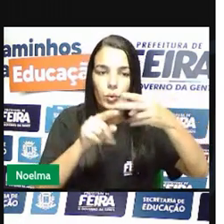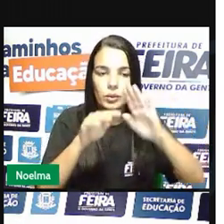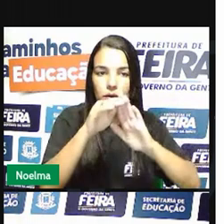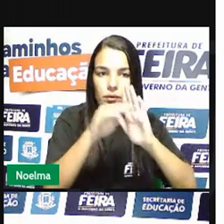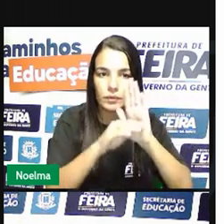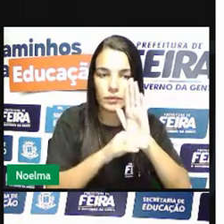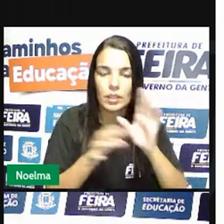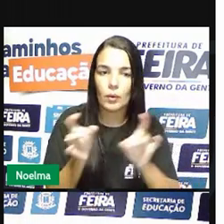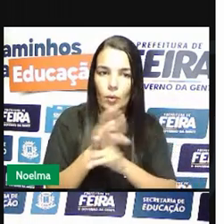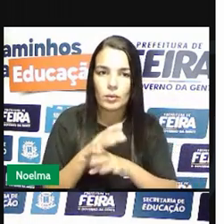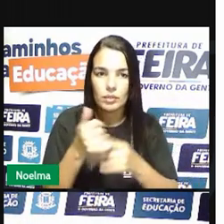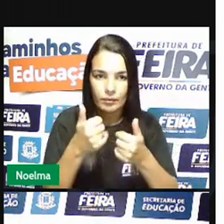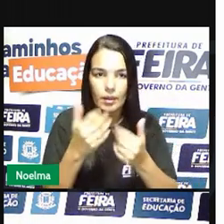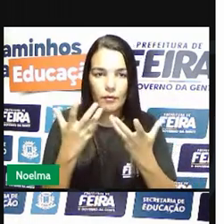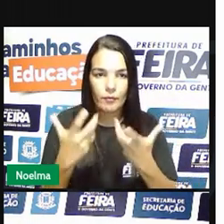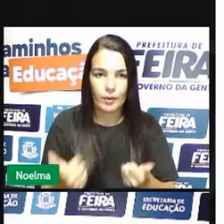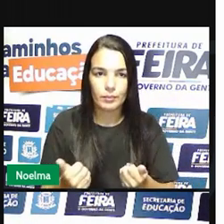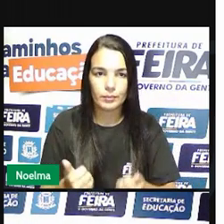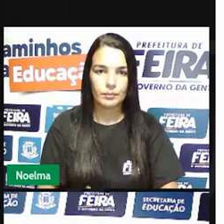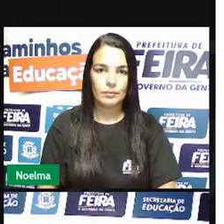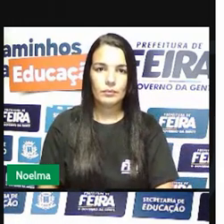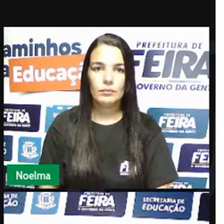a conclusão, certo?